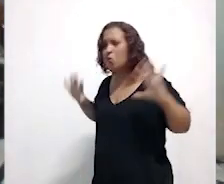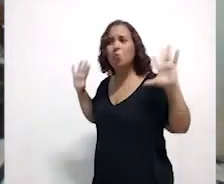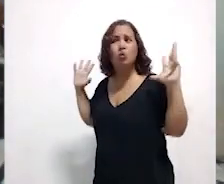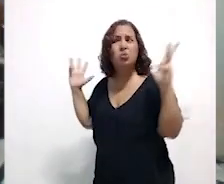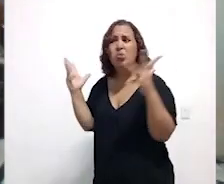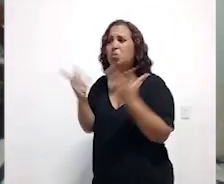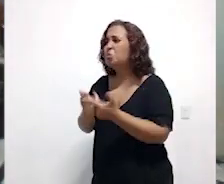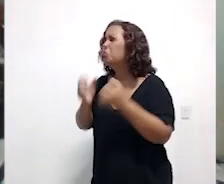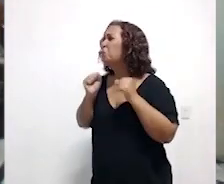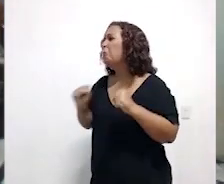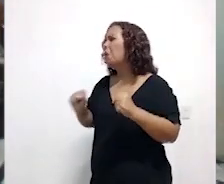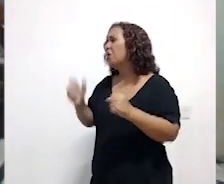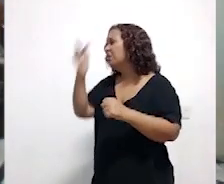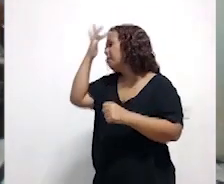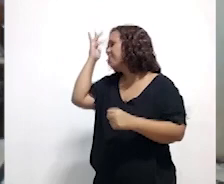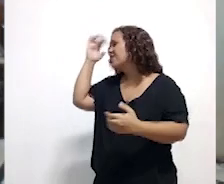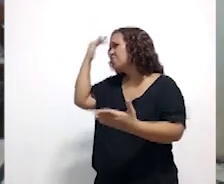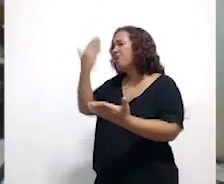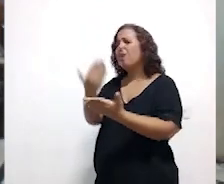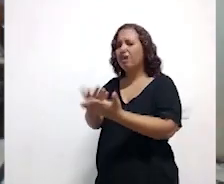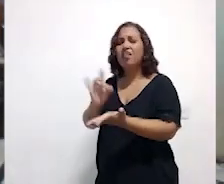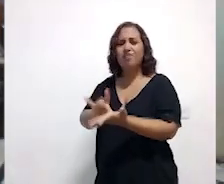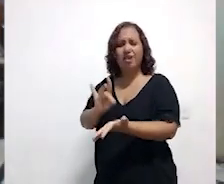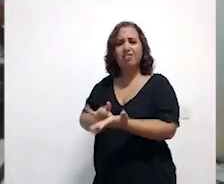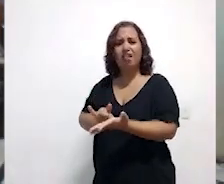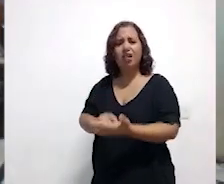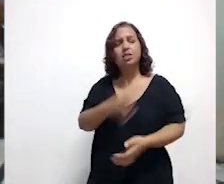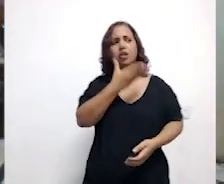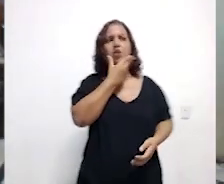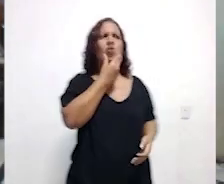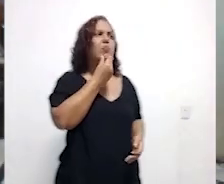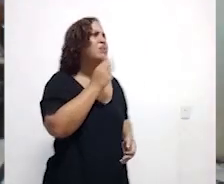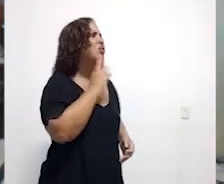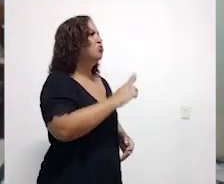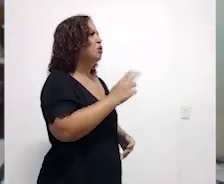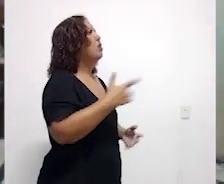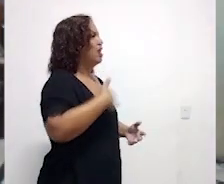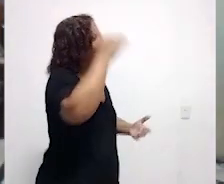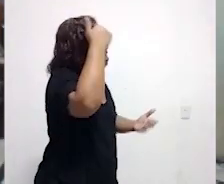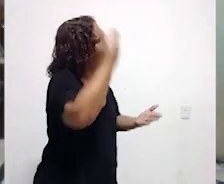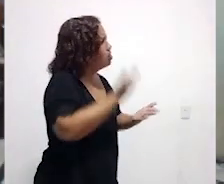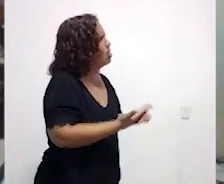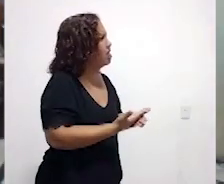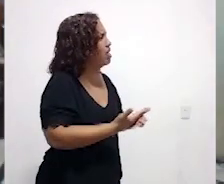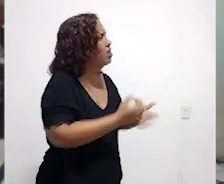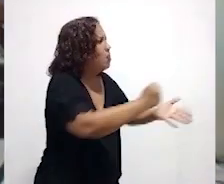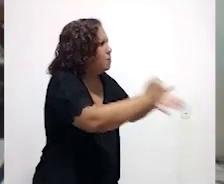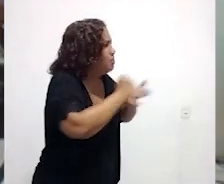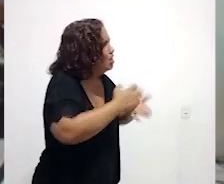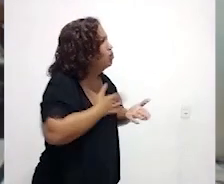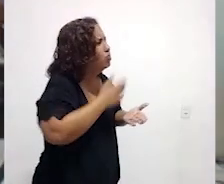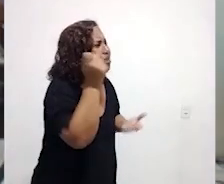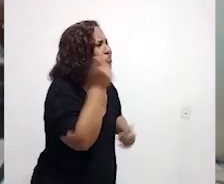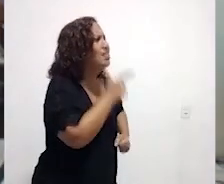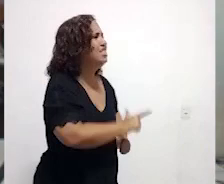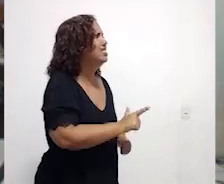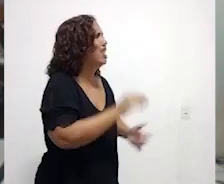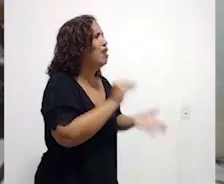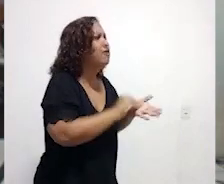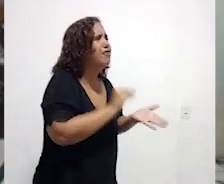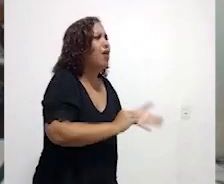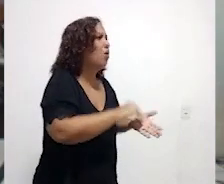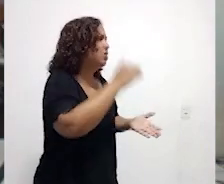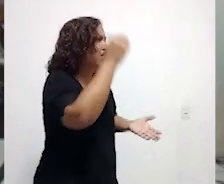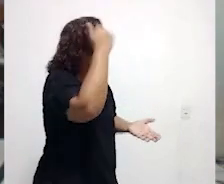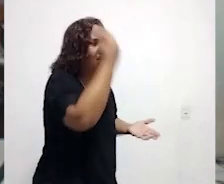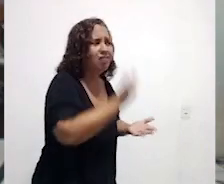pai do menino exclamou: Creio, ajuda-me a vencer a minha incredulidade. Quando Jesus viu